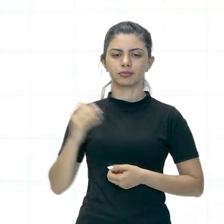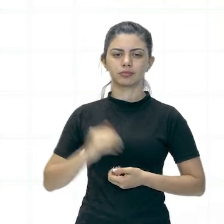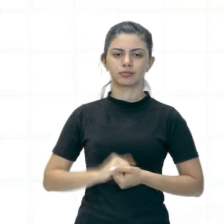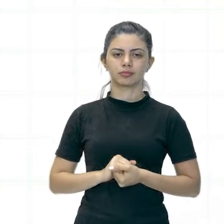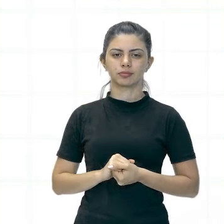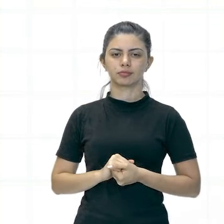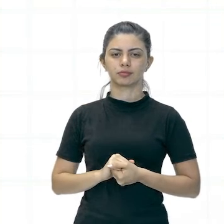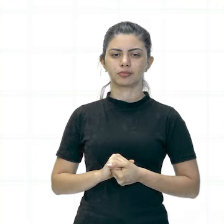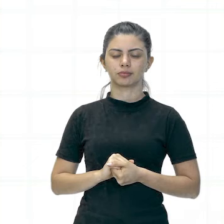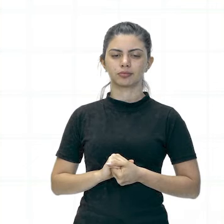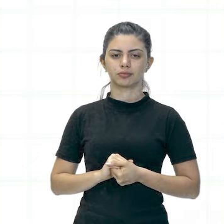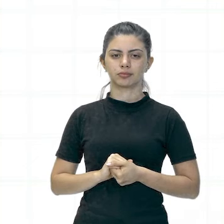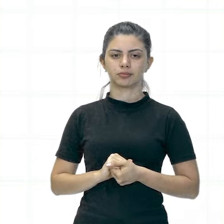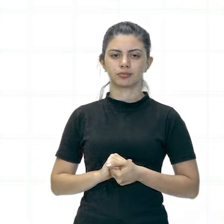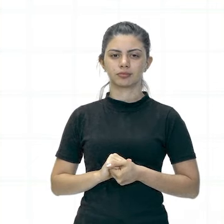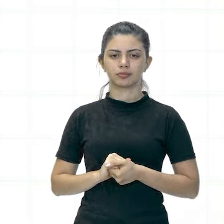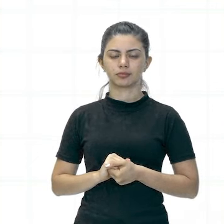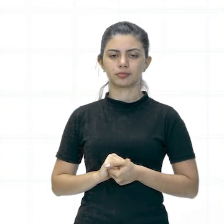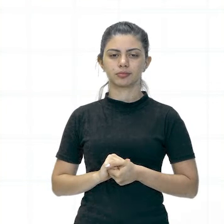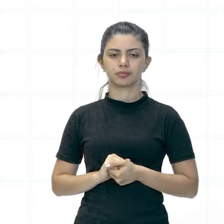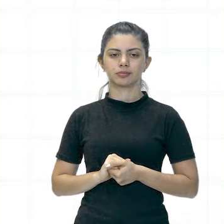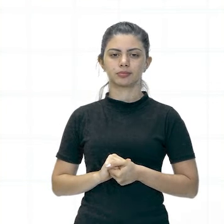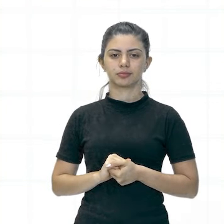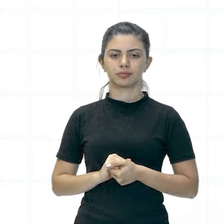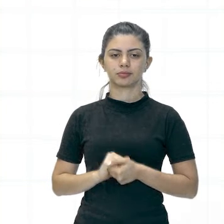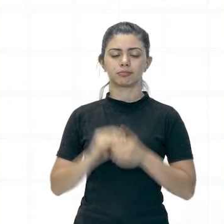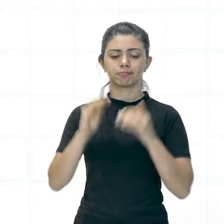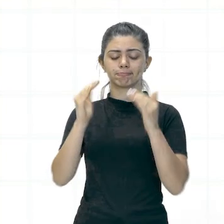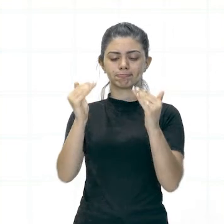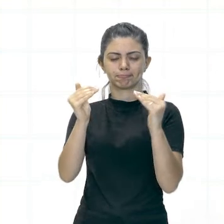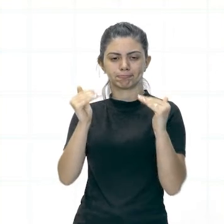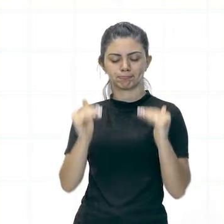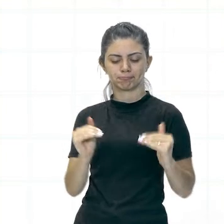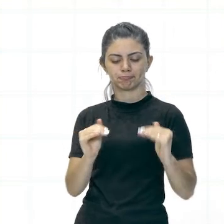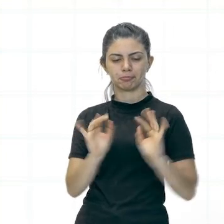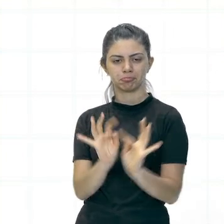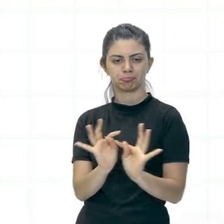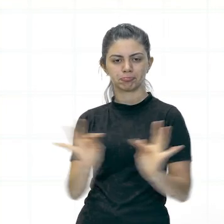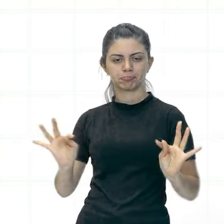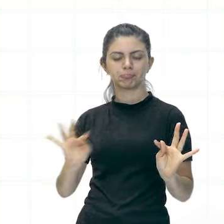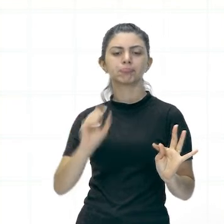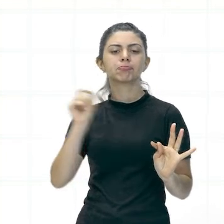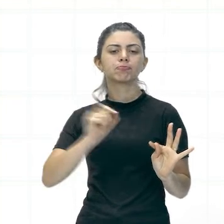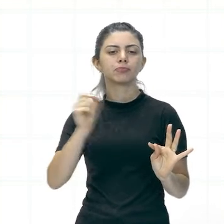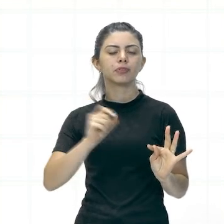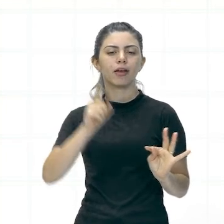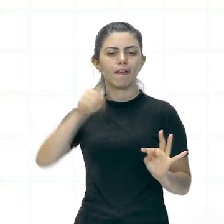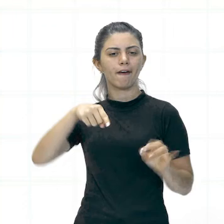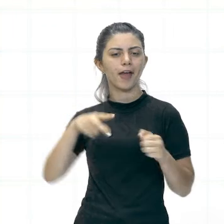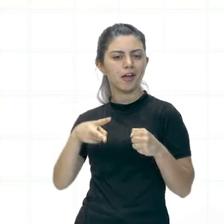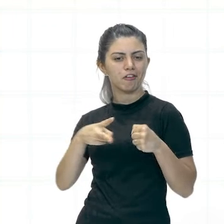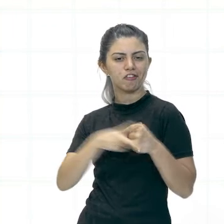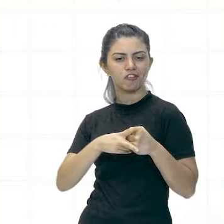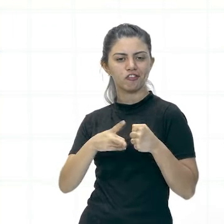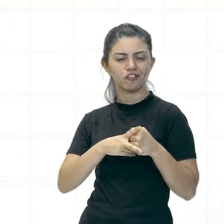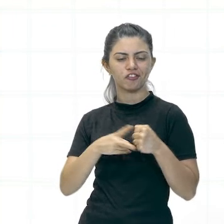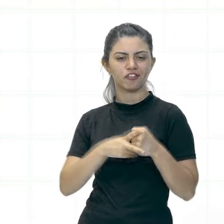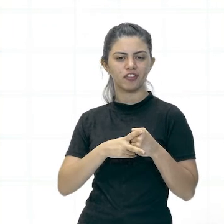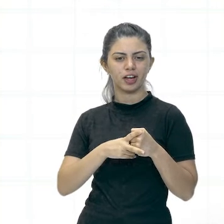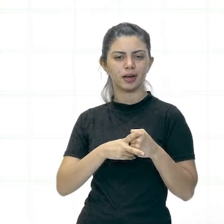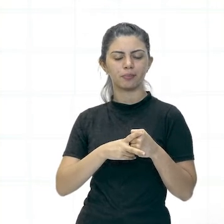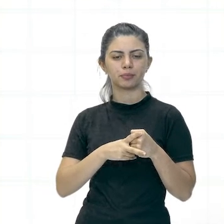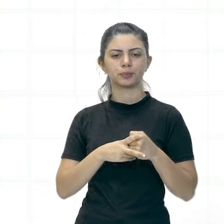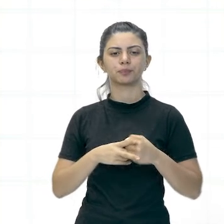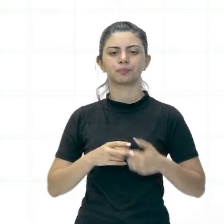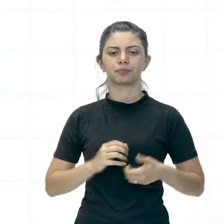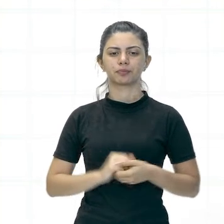estudar. E aqui na outra frase, eu tenho o verbo original, que é